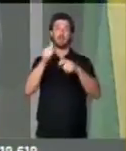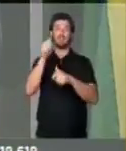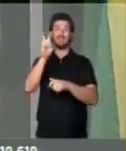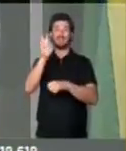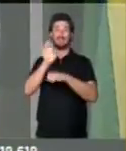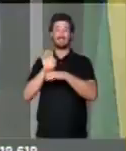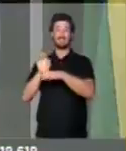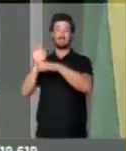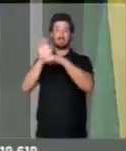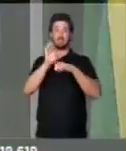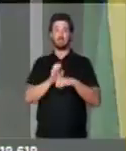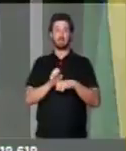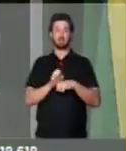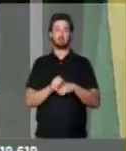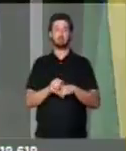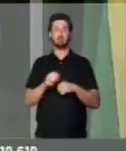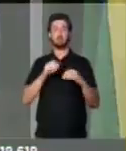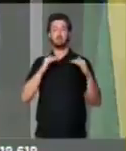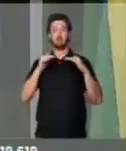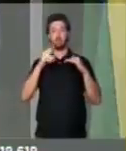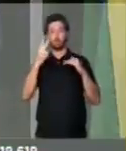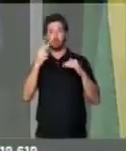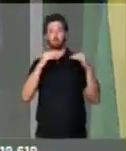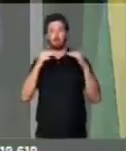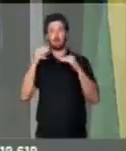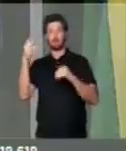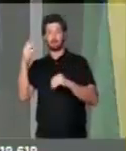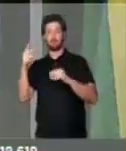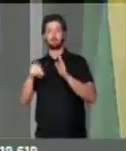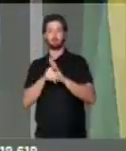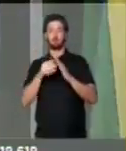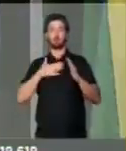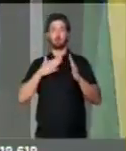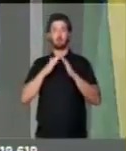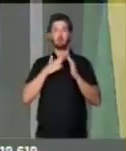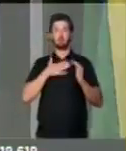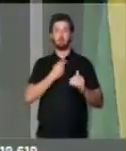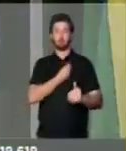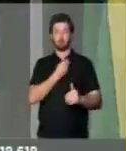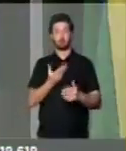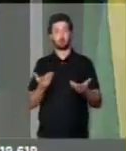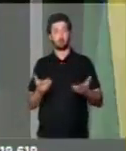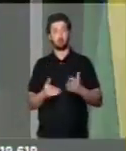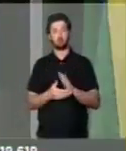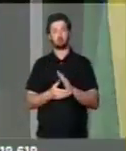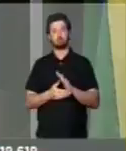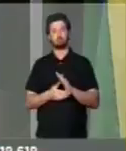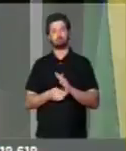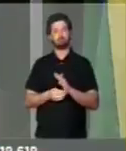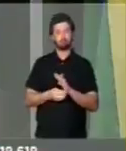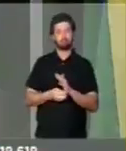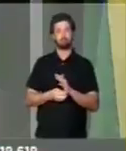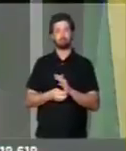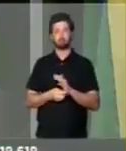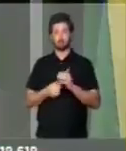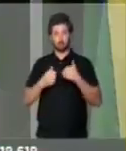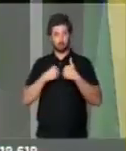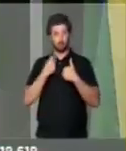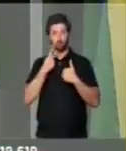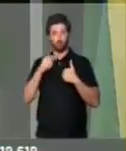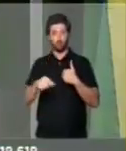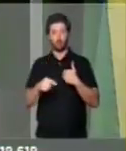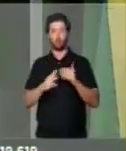estados, na faixa 2 e 3 do Minha Casa Minha Vida. Então, eu digo tudo